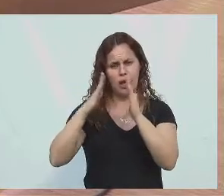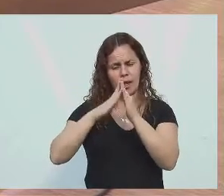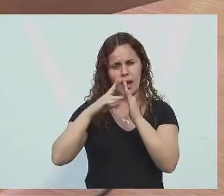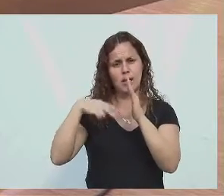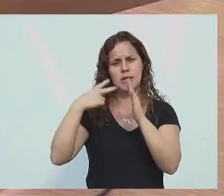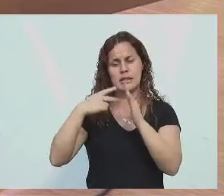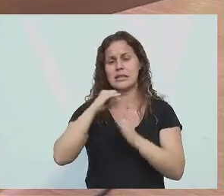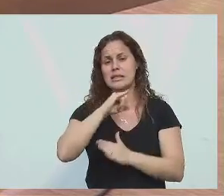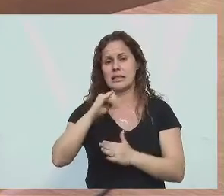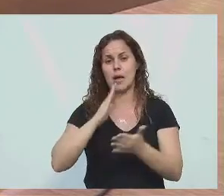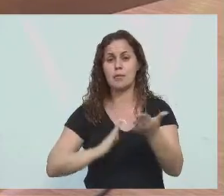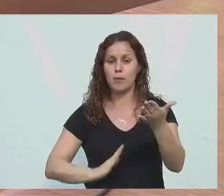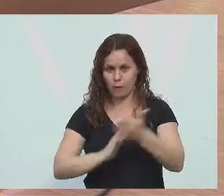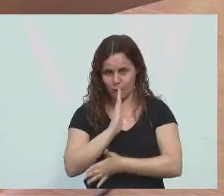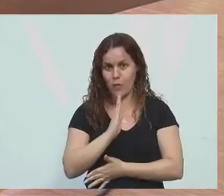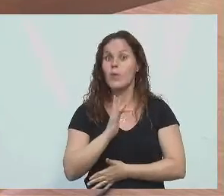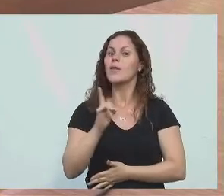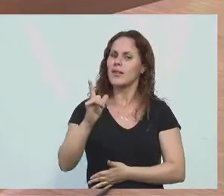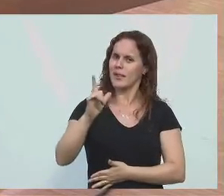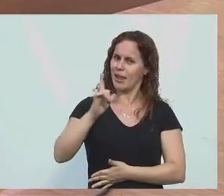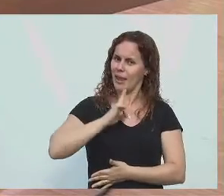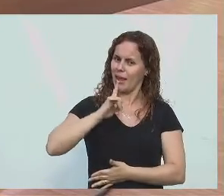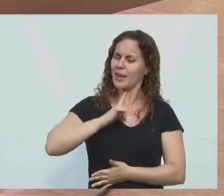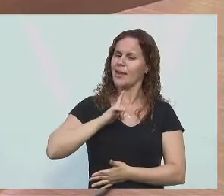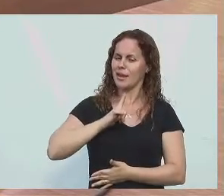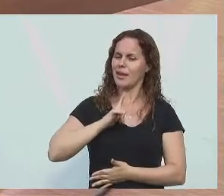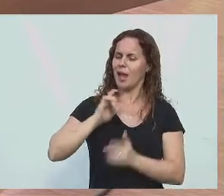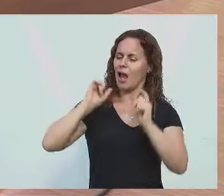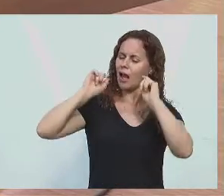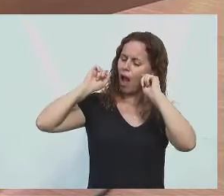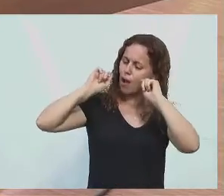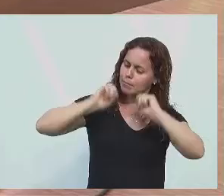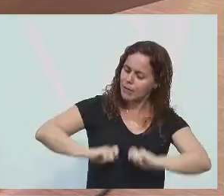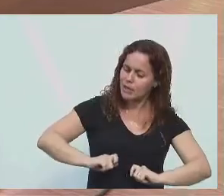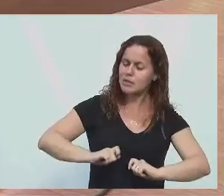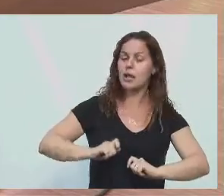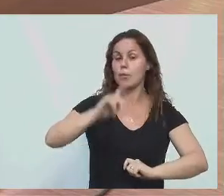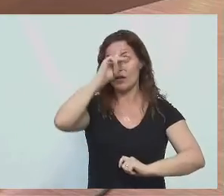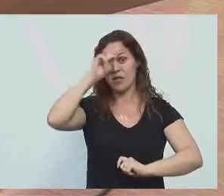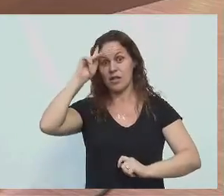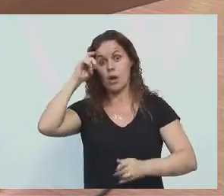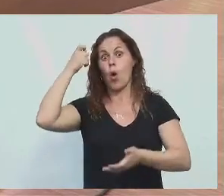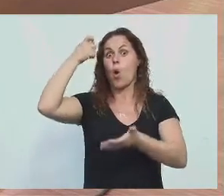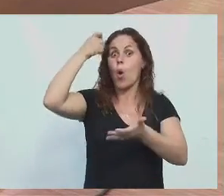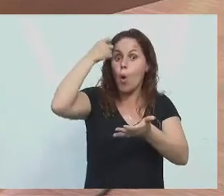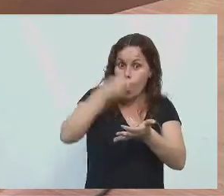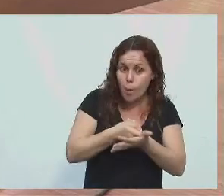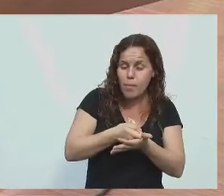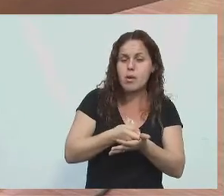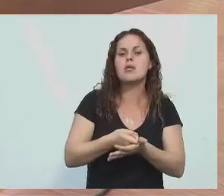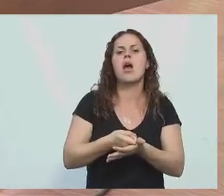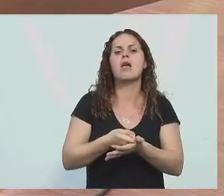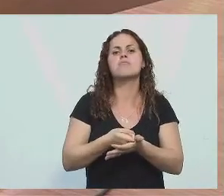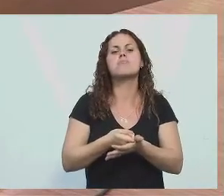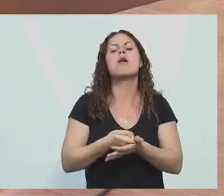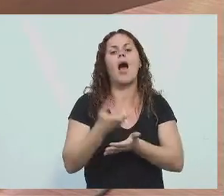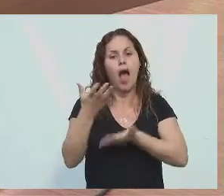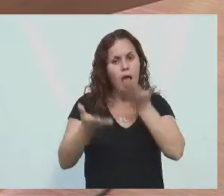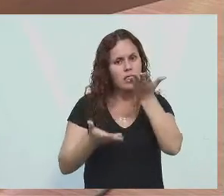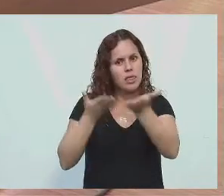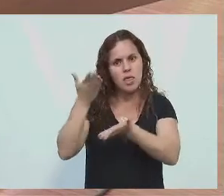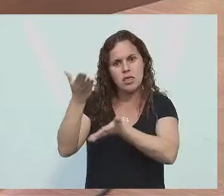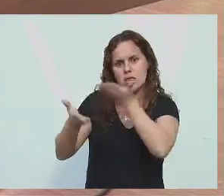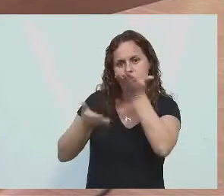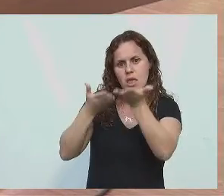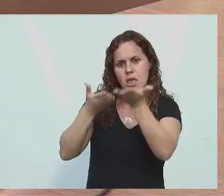aprovada, eles teriam a condição, tá, e o prefeito seria obrigado a atendê-los.